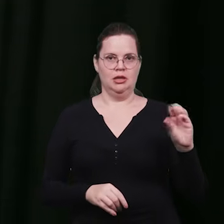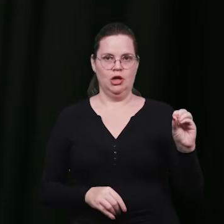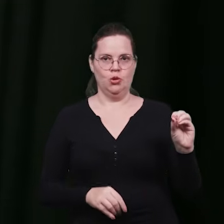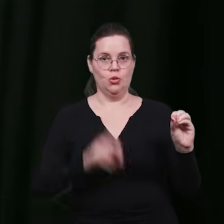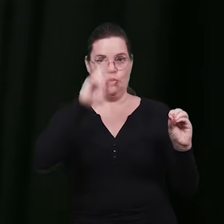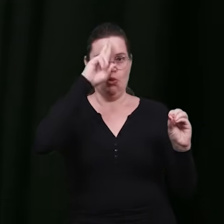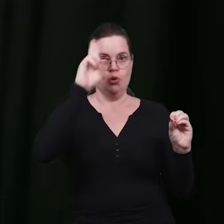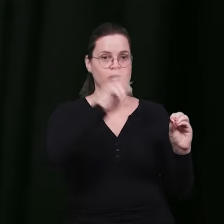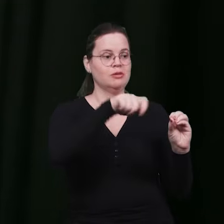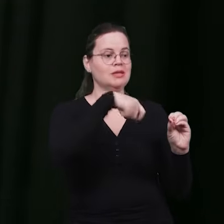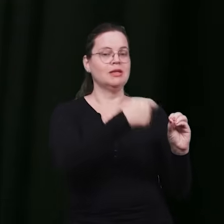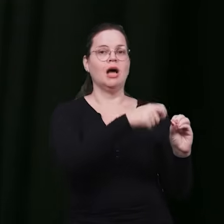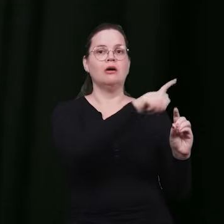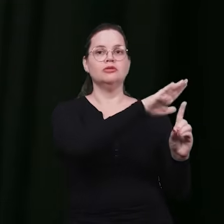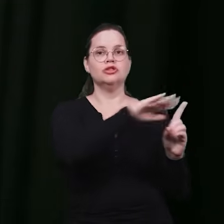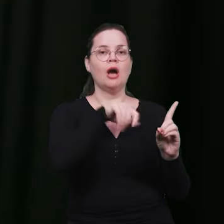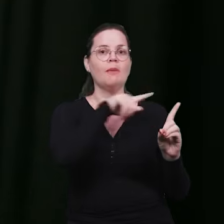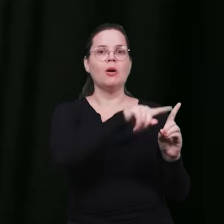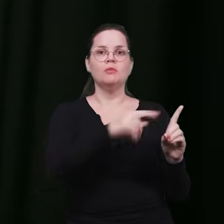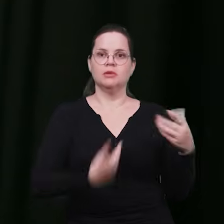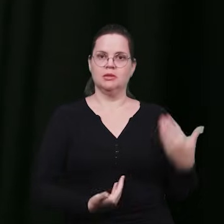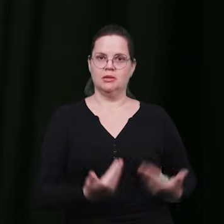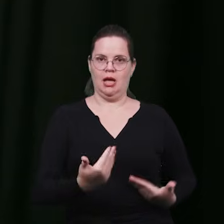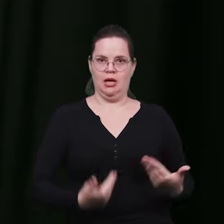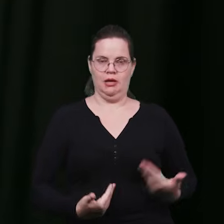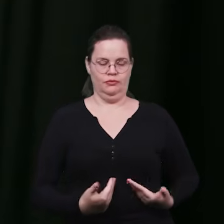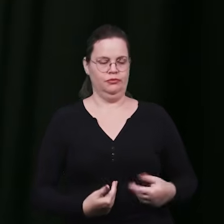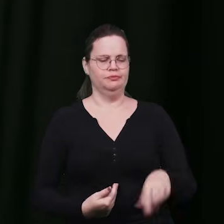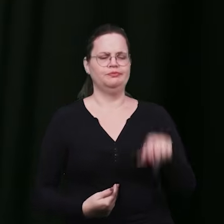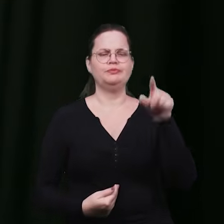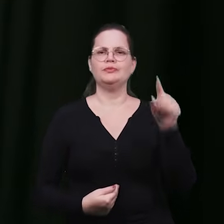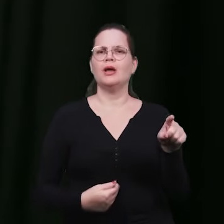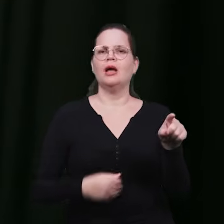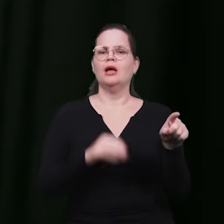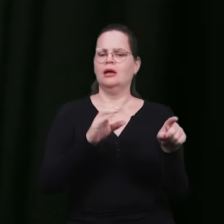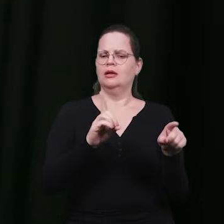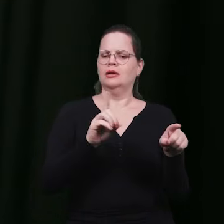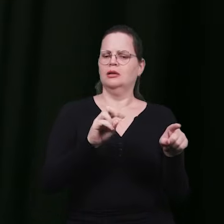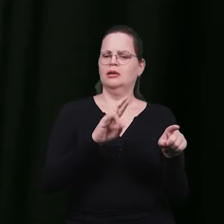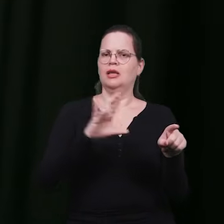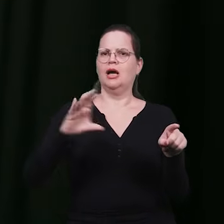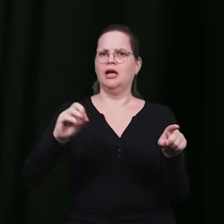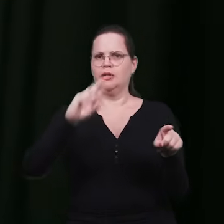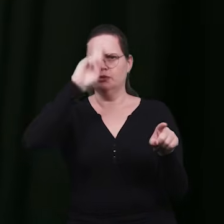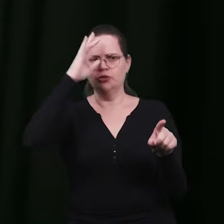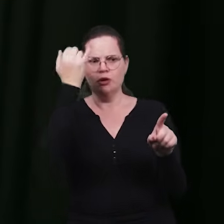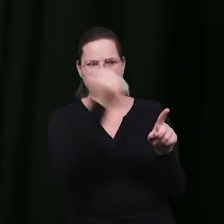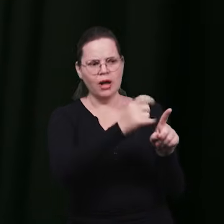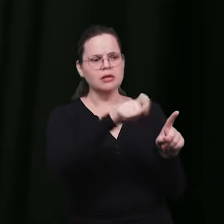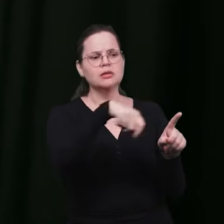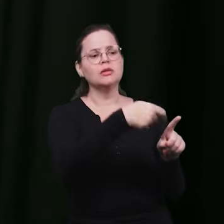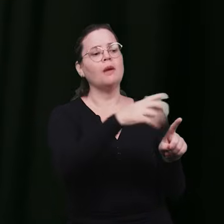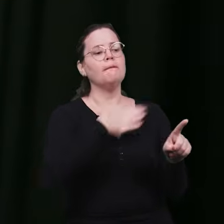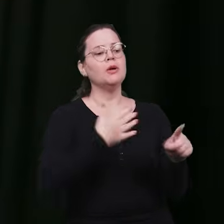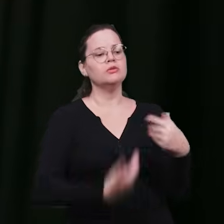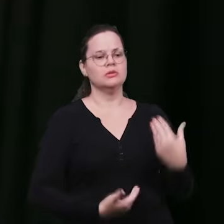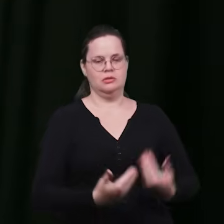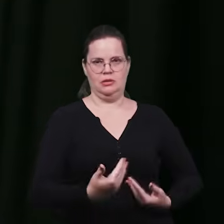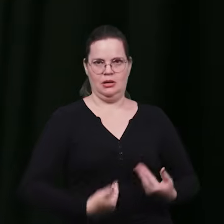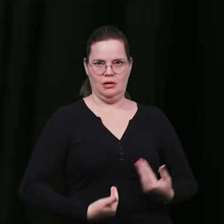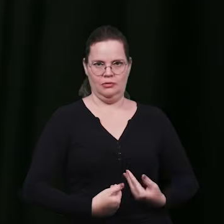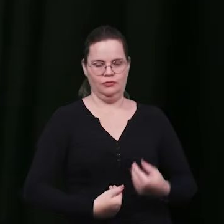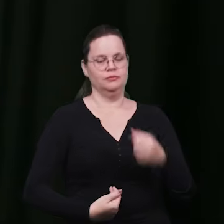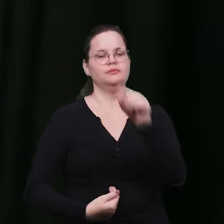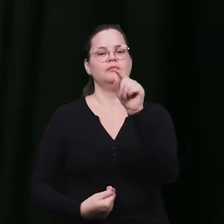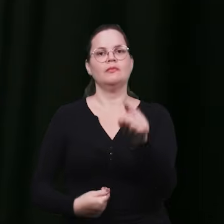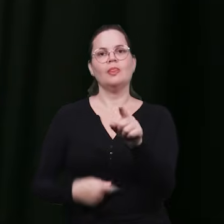Senhor. Artaxerxes, usado pelo Senhor, para enviar Esdras, para autorizar Esdras a levar todos